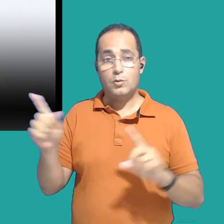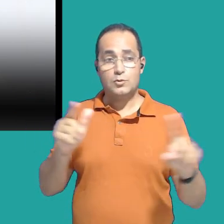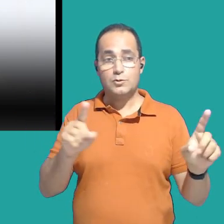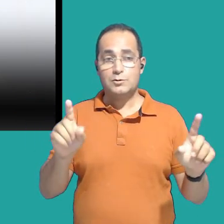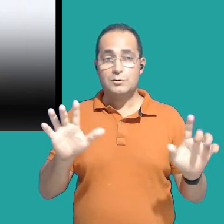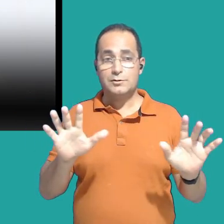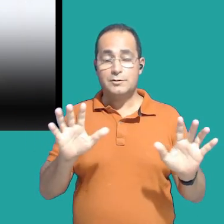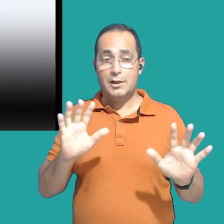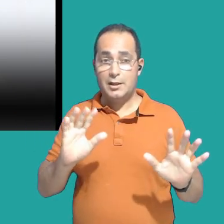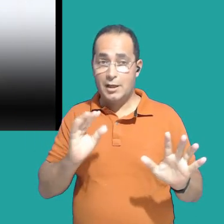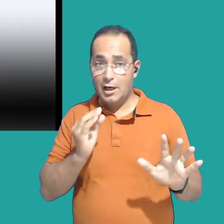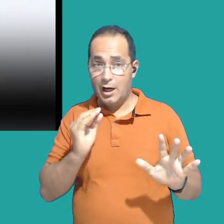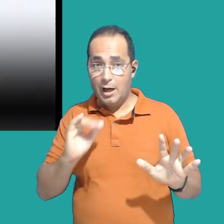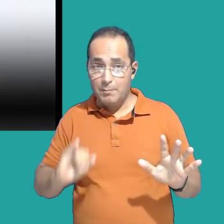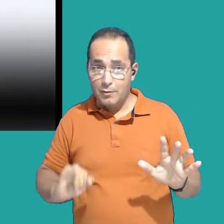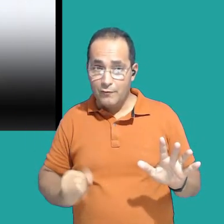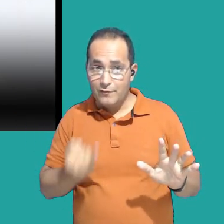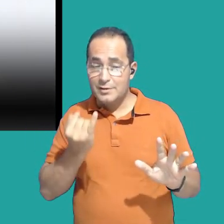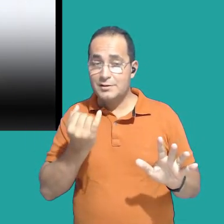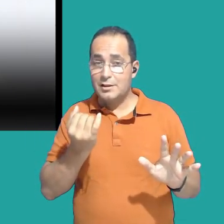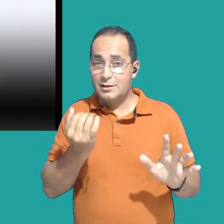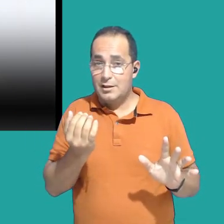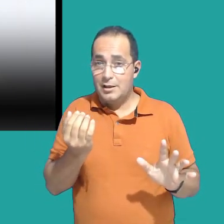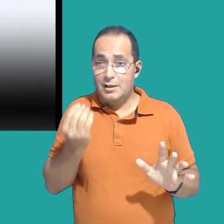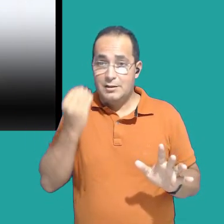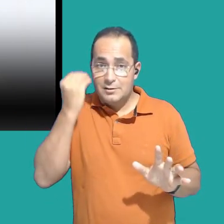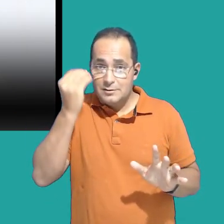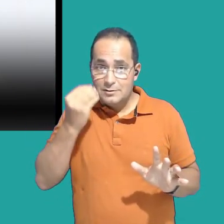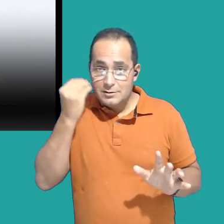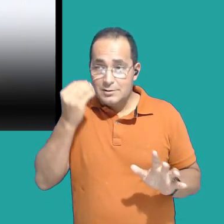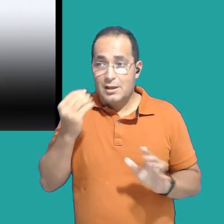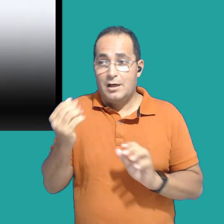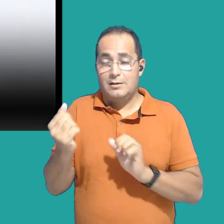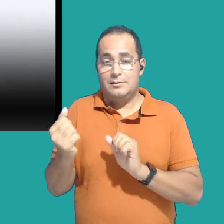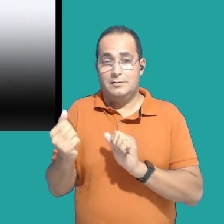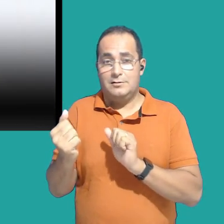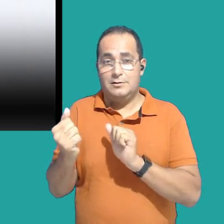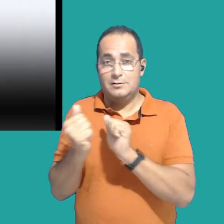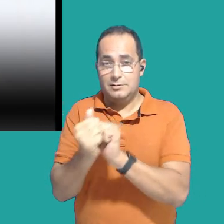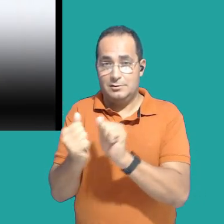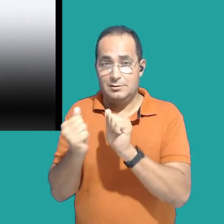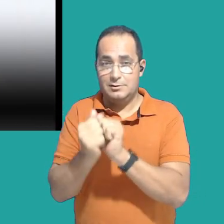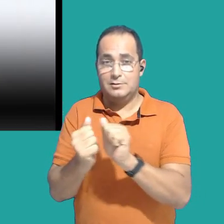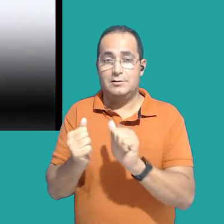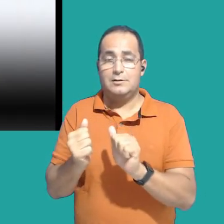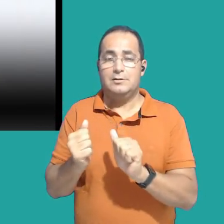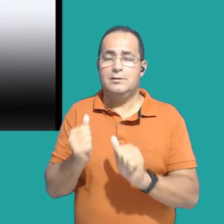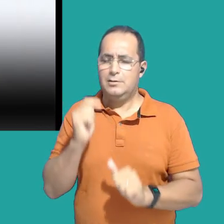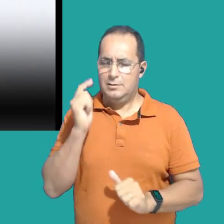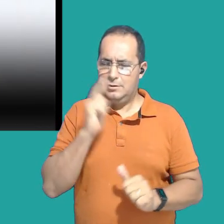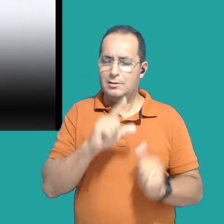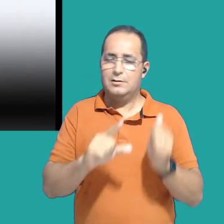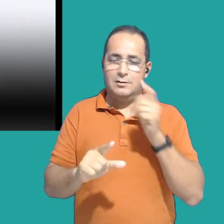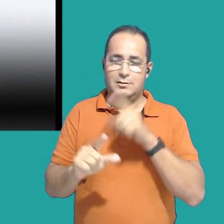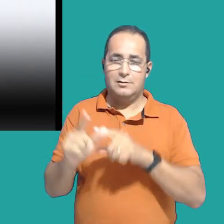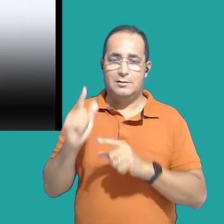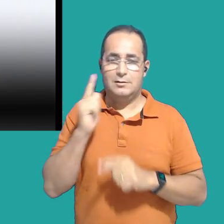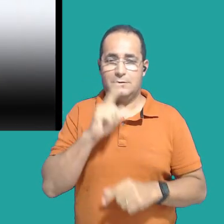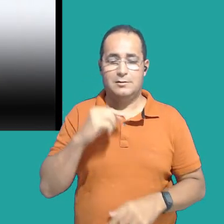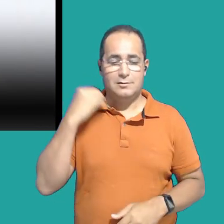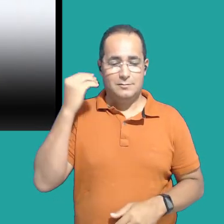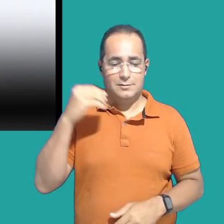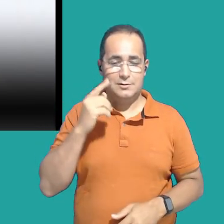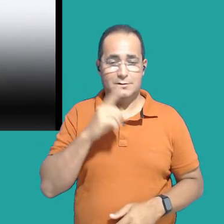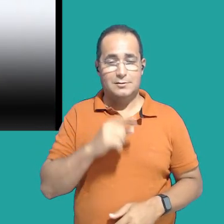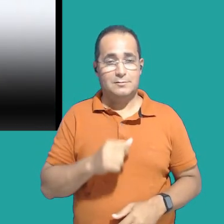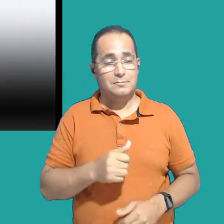redor. Então, quem aproveita de fato, né, essa oportunidade, realmente tem muito a ganhar, como você bem